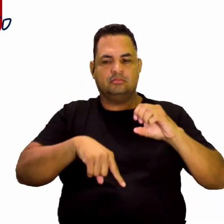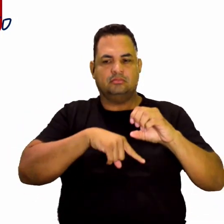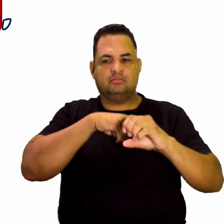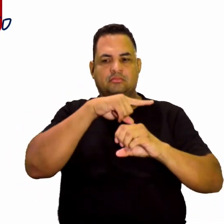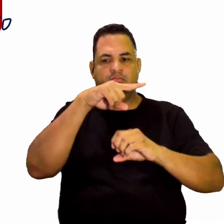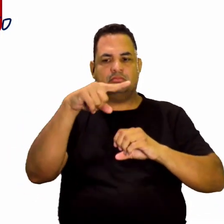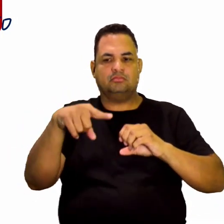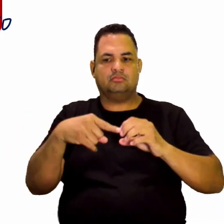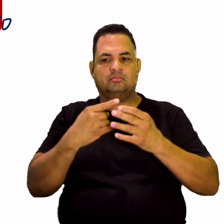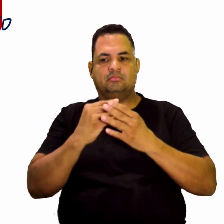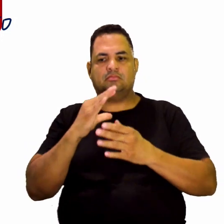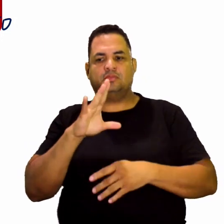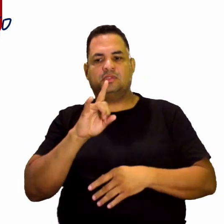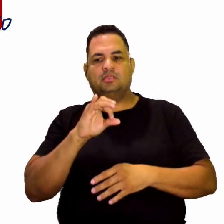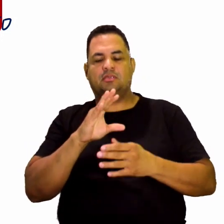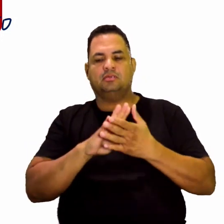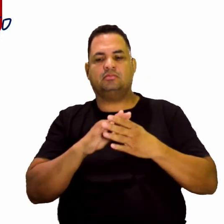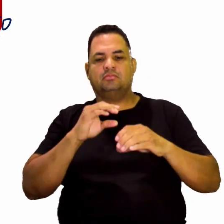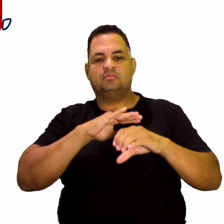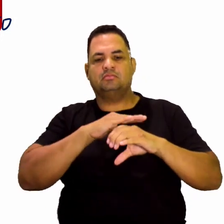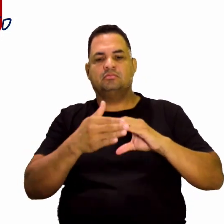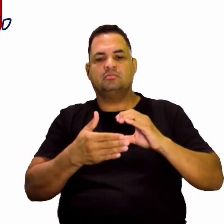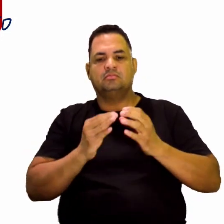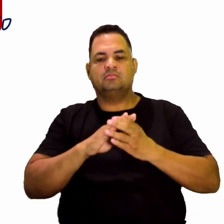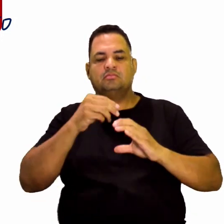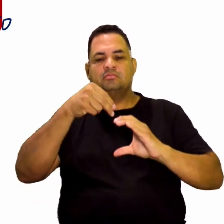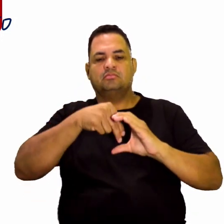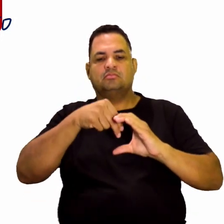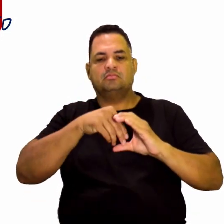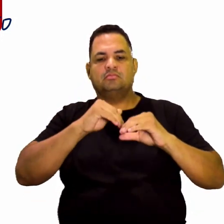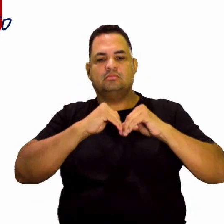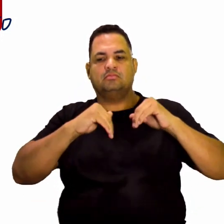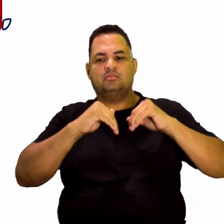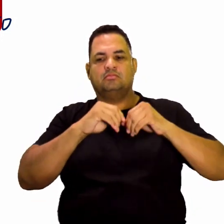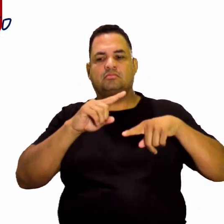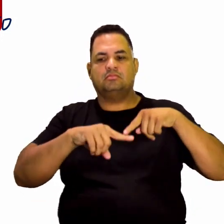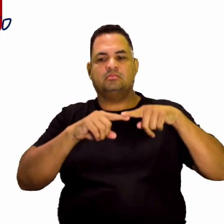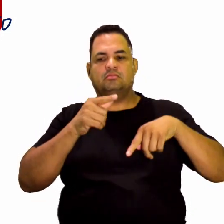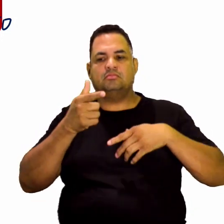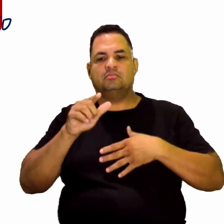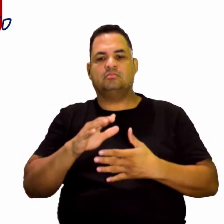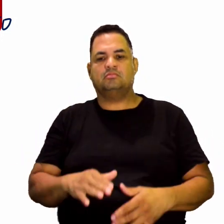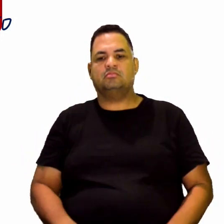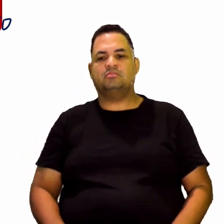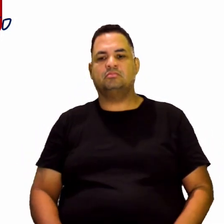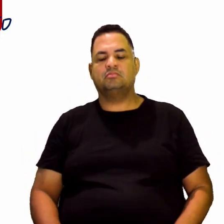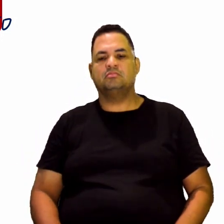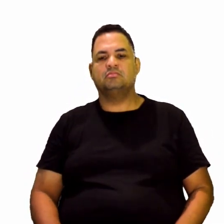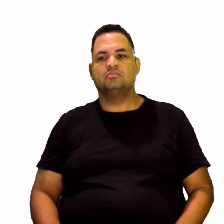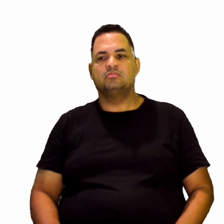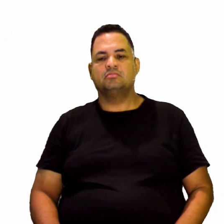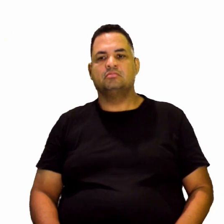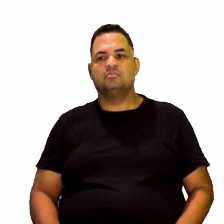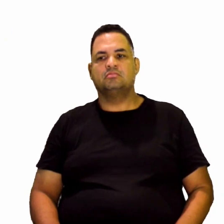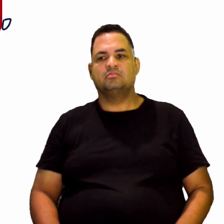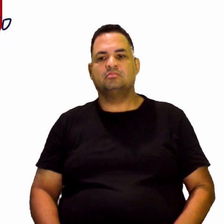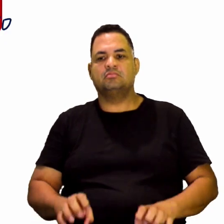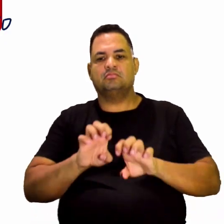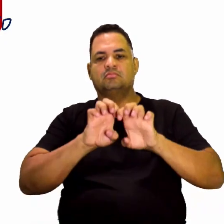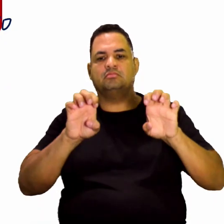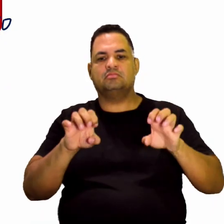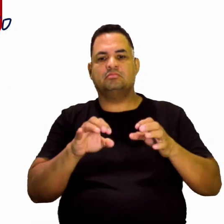ou seja, carioteca ou membrana nuclear, separando esse material genético do resto do citoplasma. Exatamente. Então, o nucleóide é uma